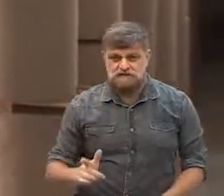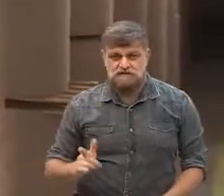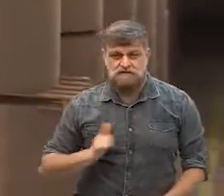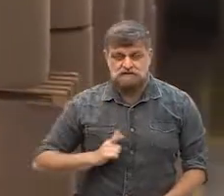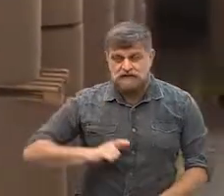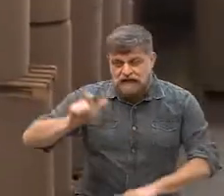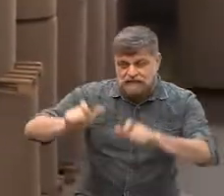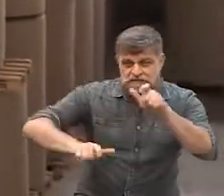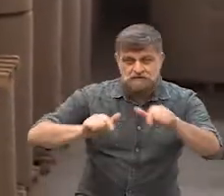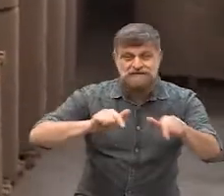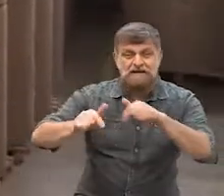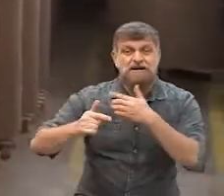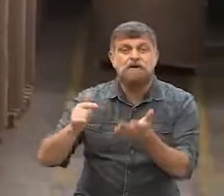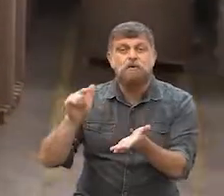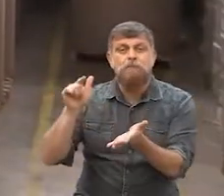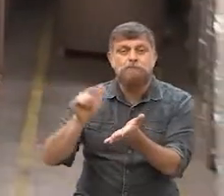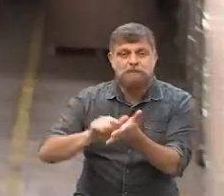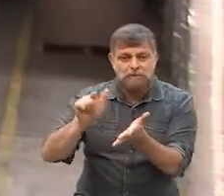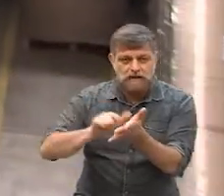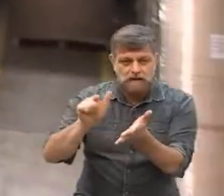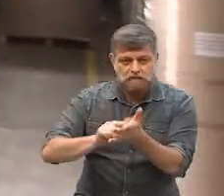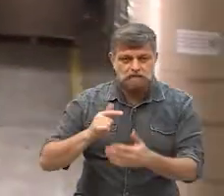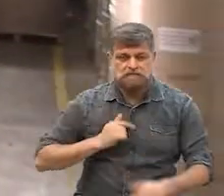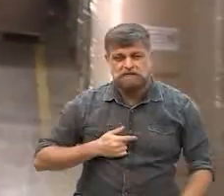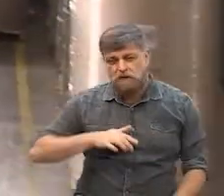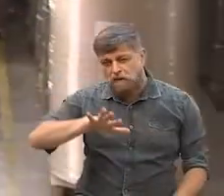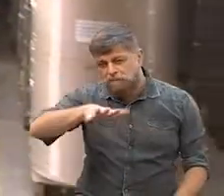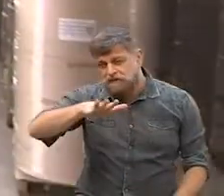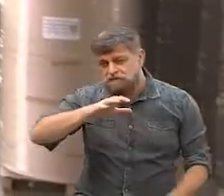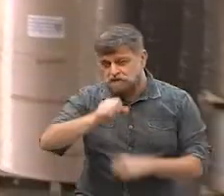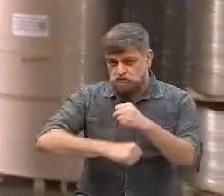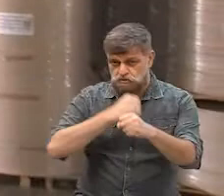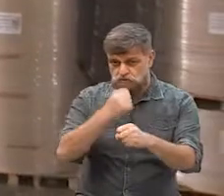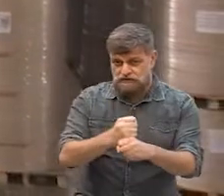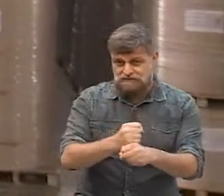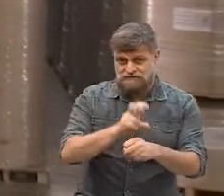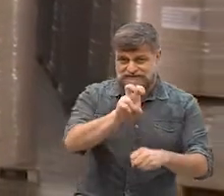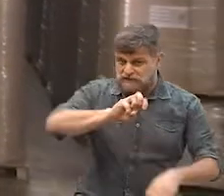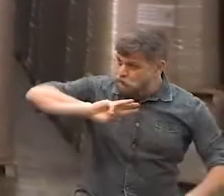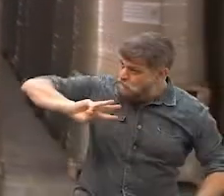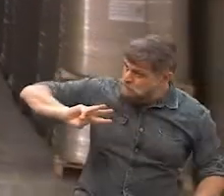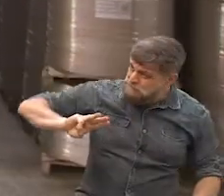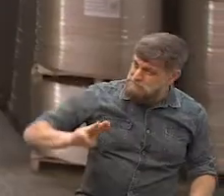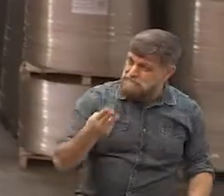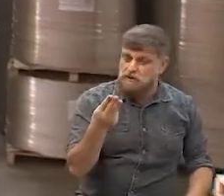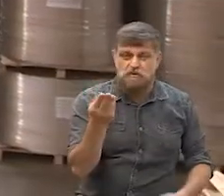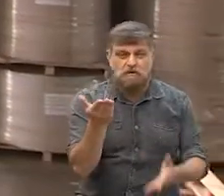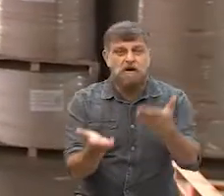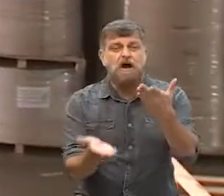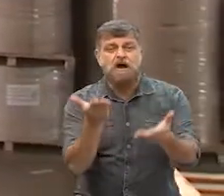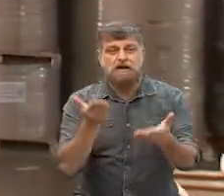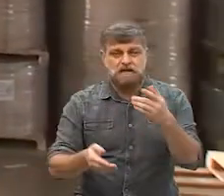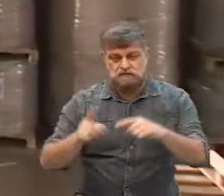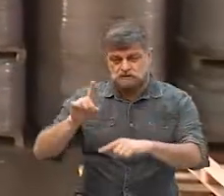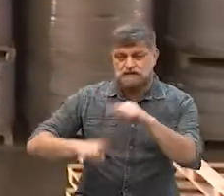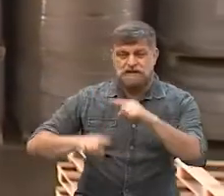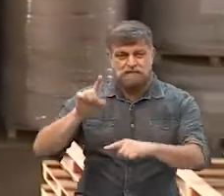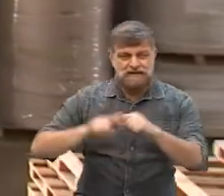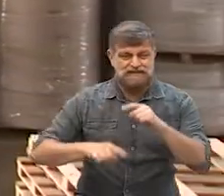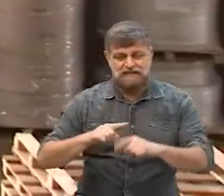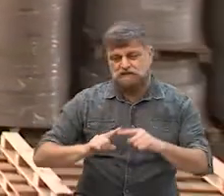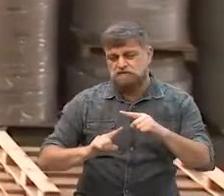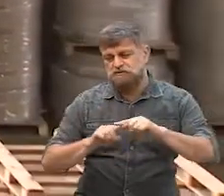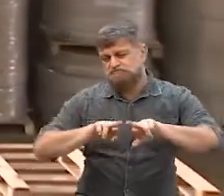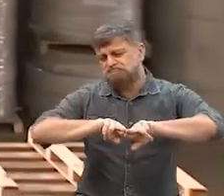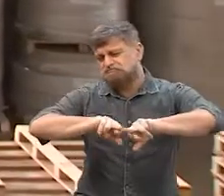Aparistas de Papel, em média se recicla por ano cerca de 5 milhões de toneladas do material de todos os